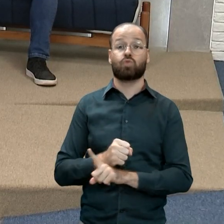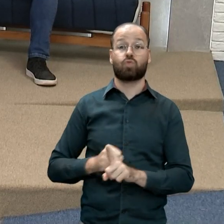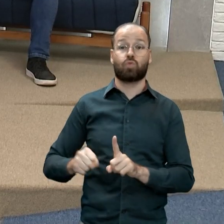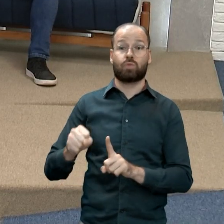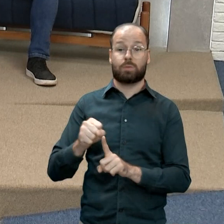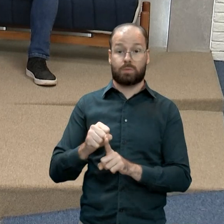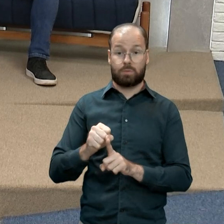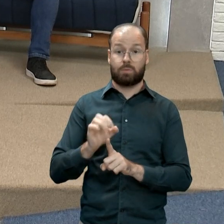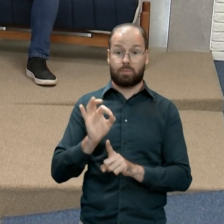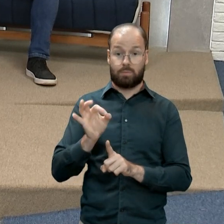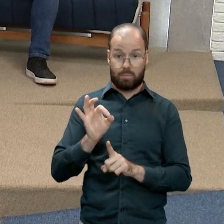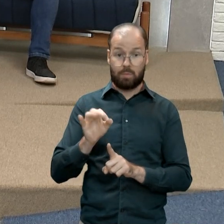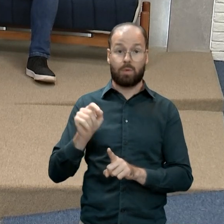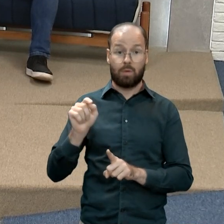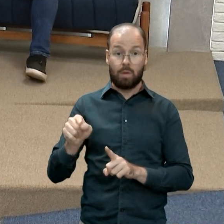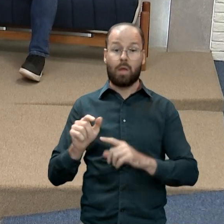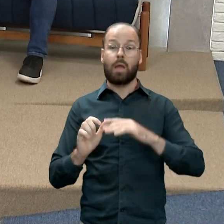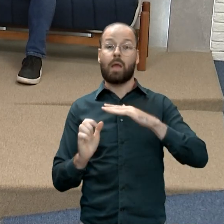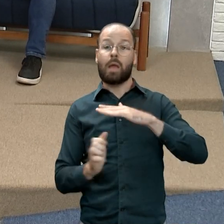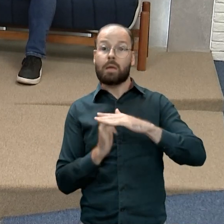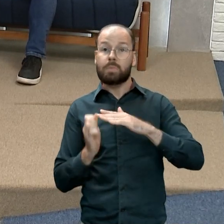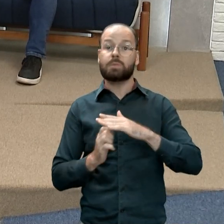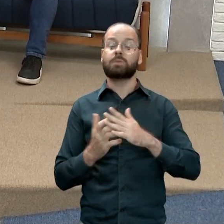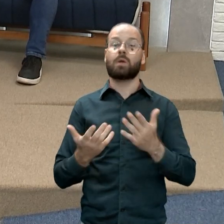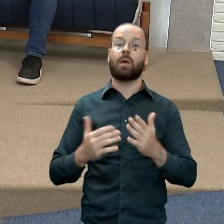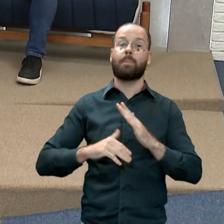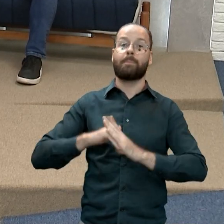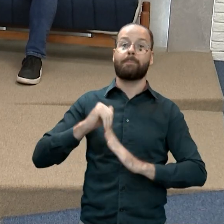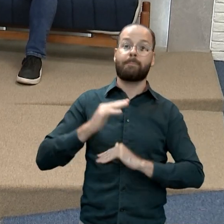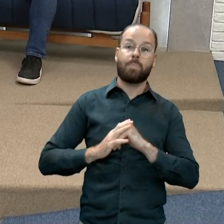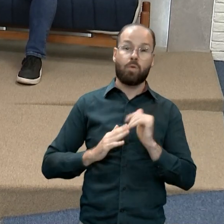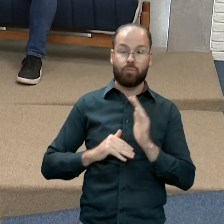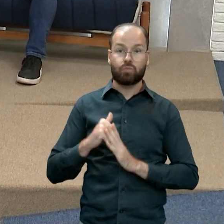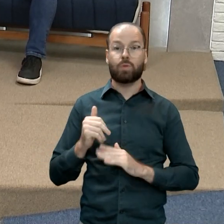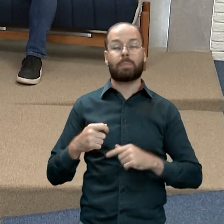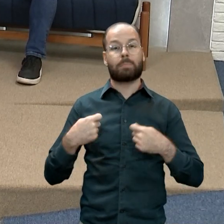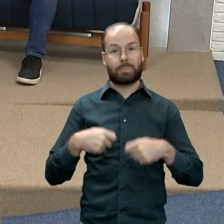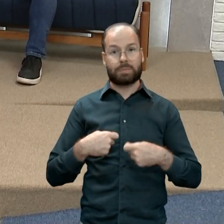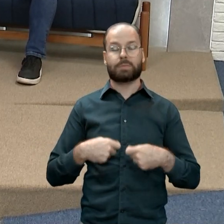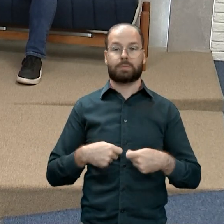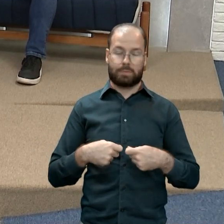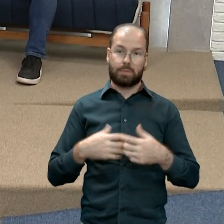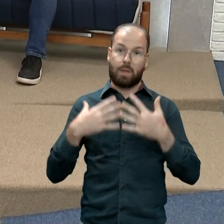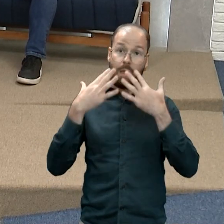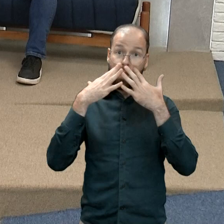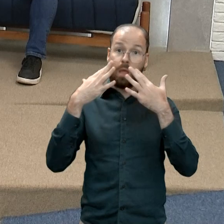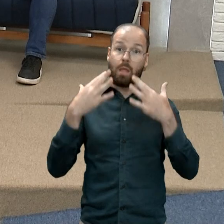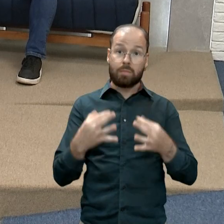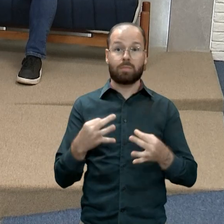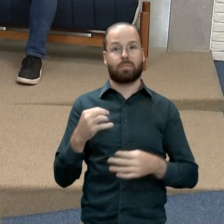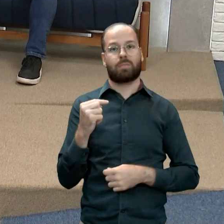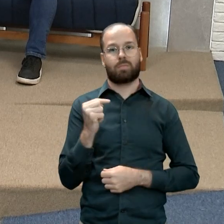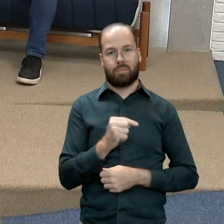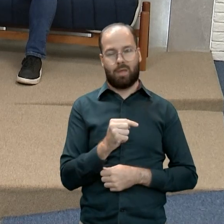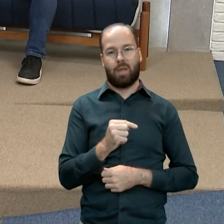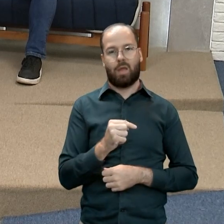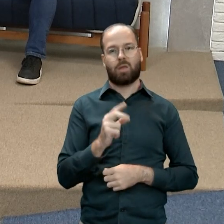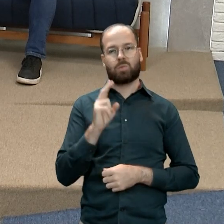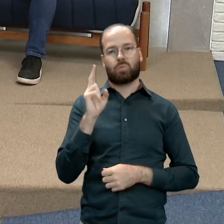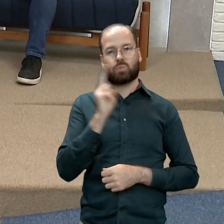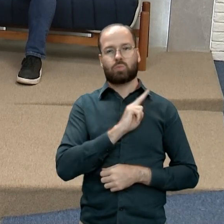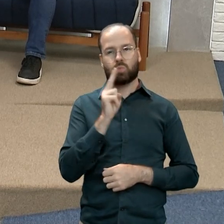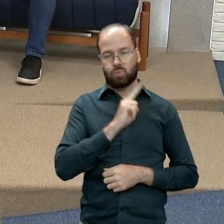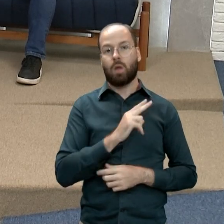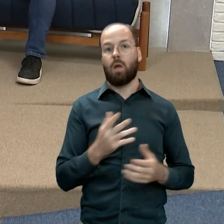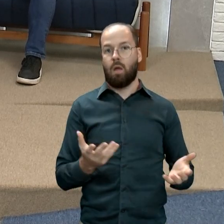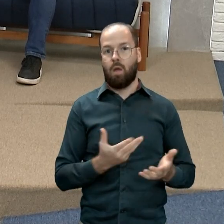nesse sentido, essas empresas e todos os profissionais precisam estar ligados nessa questão que é tão urgente e emergente, como a